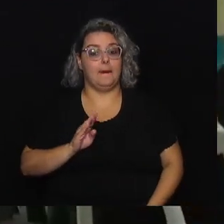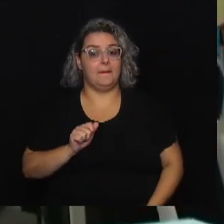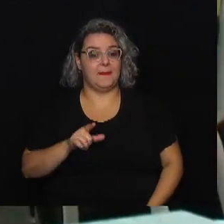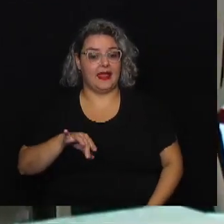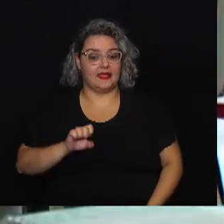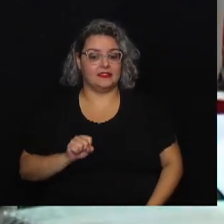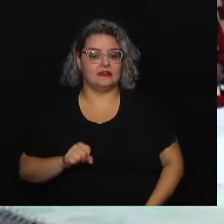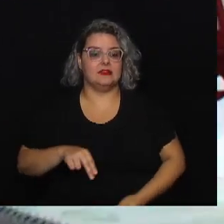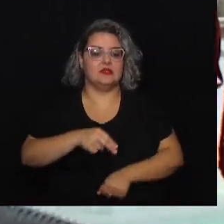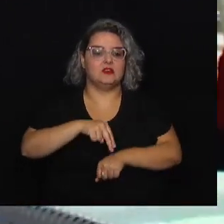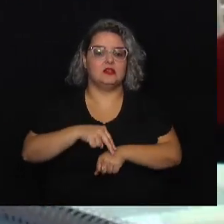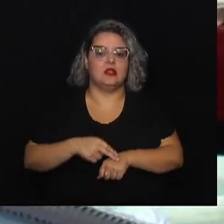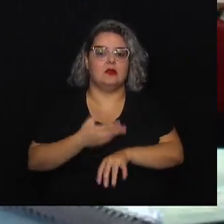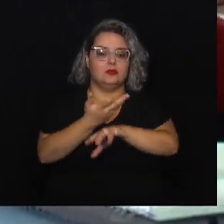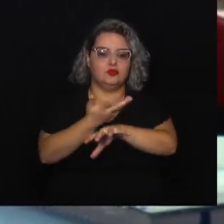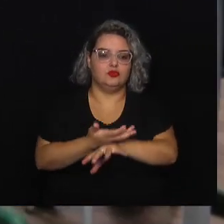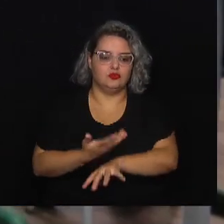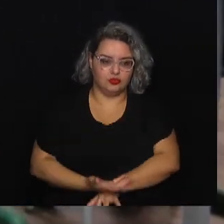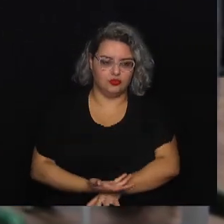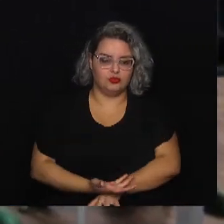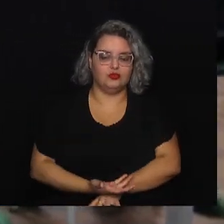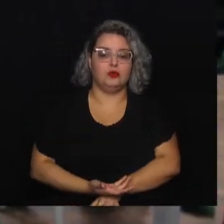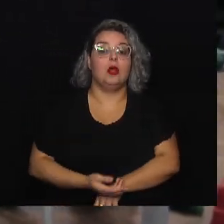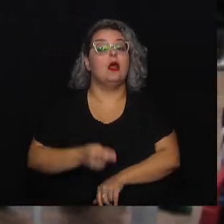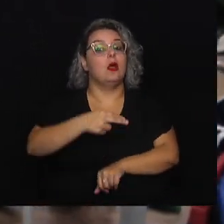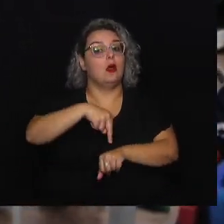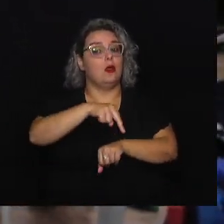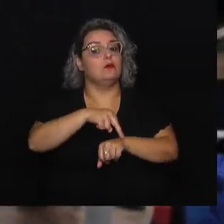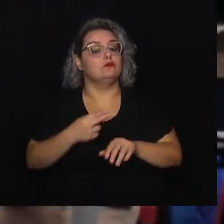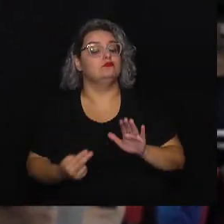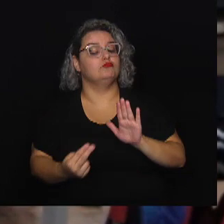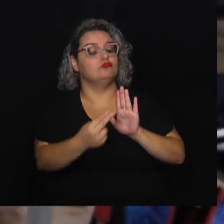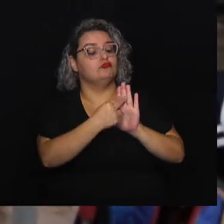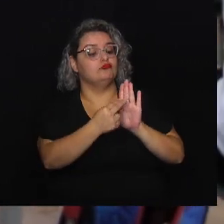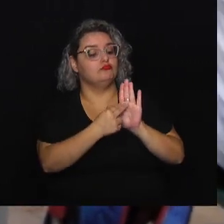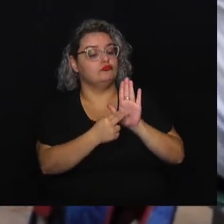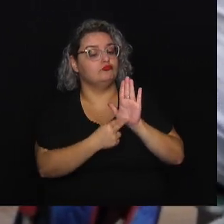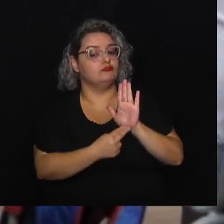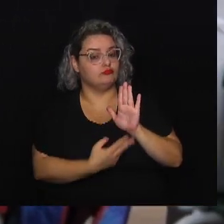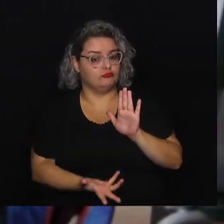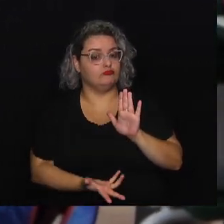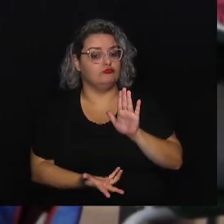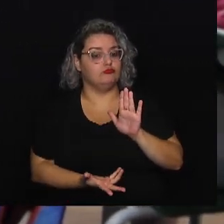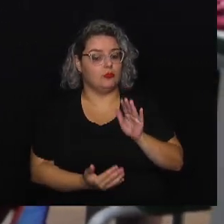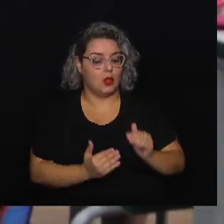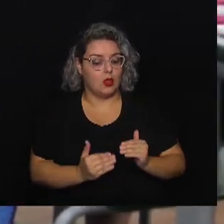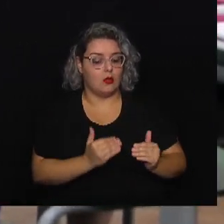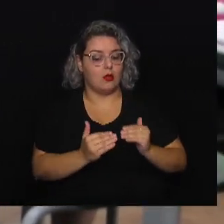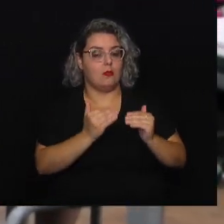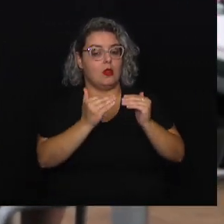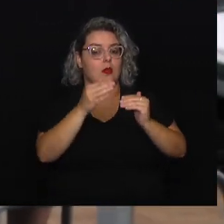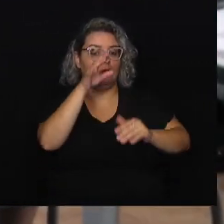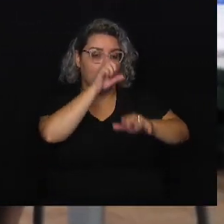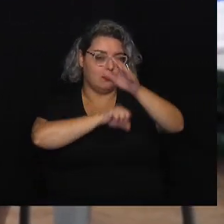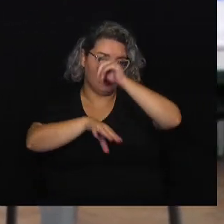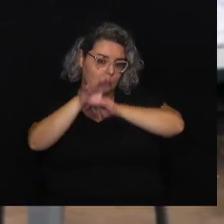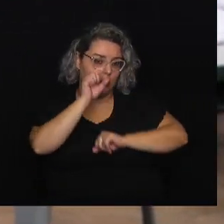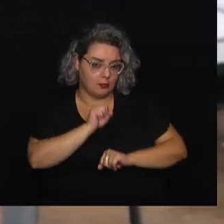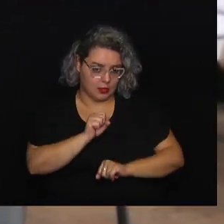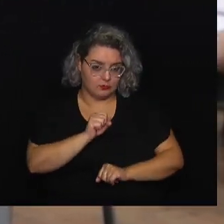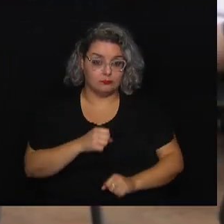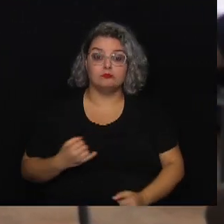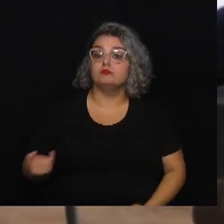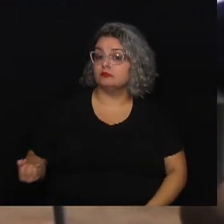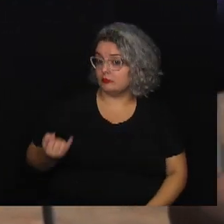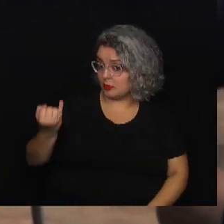um documento de caráter normativo que define o conjunto orgânico e progressivo de aprendizagens